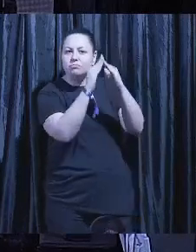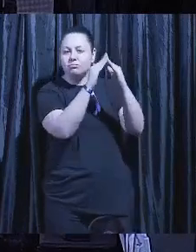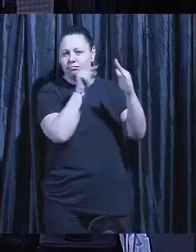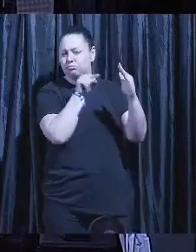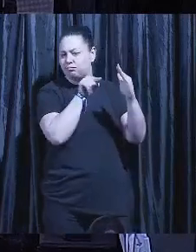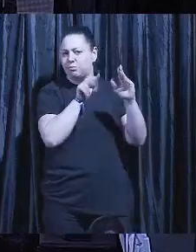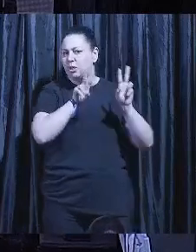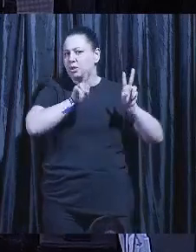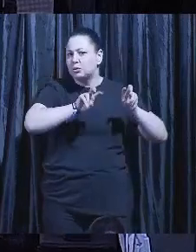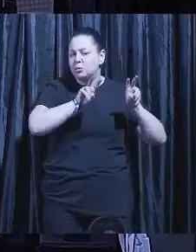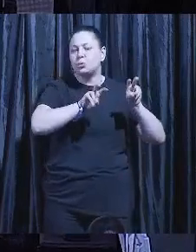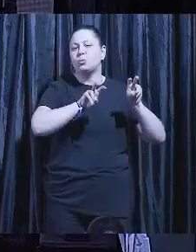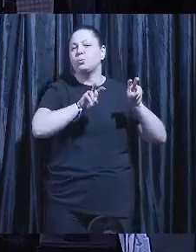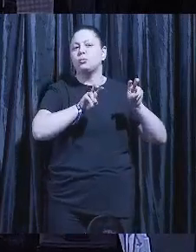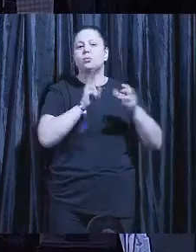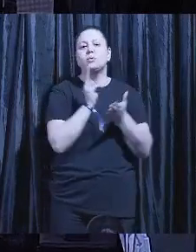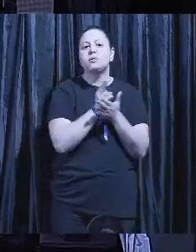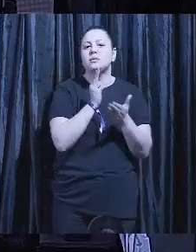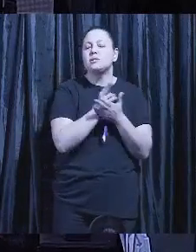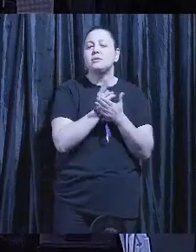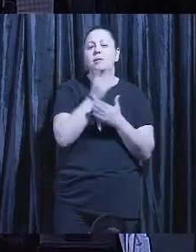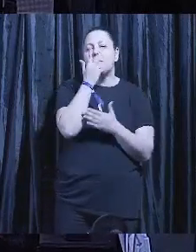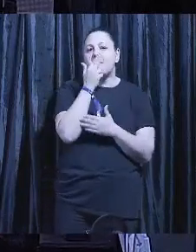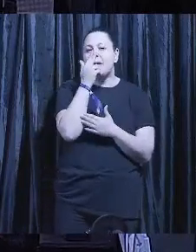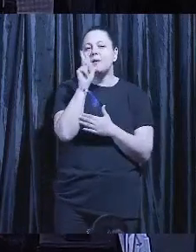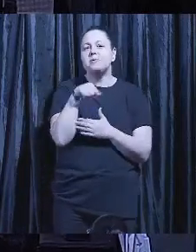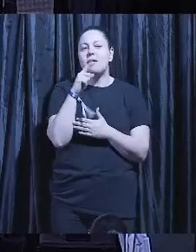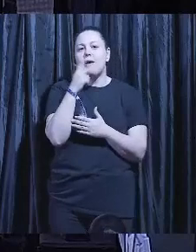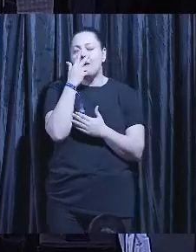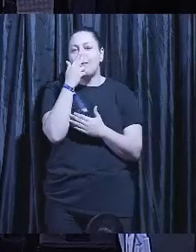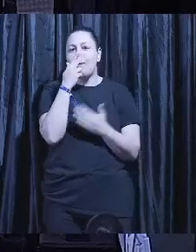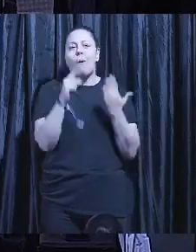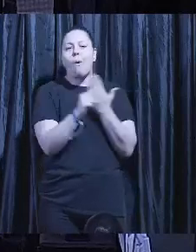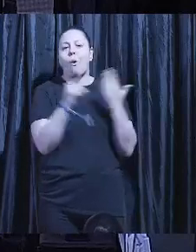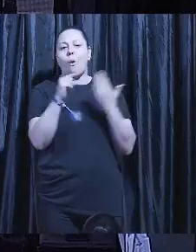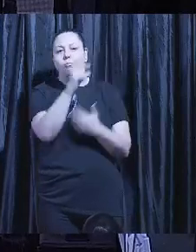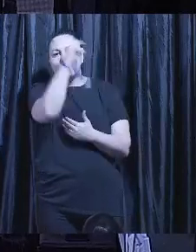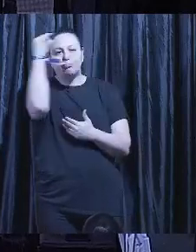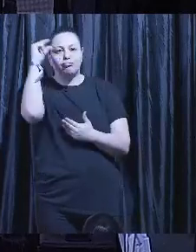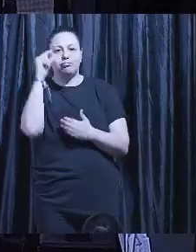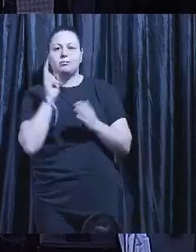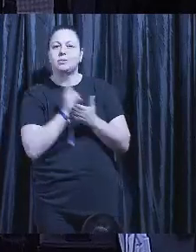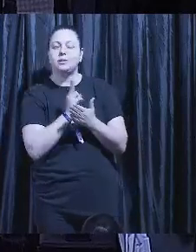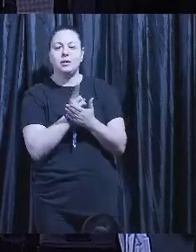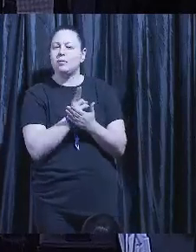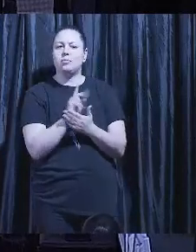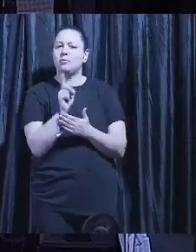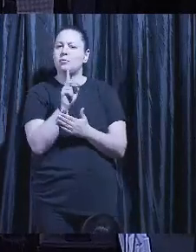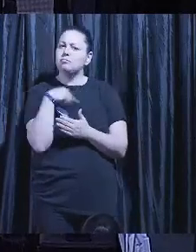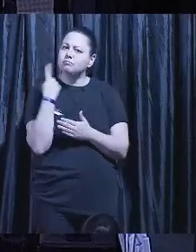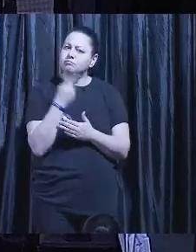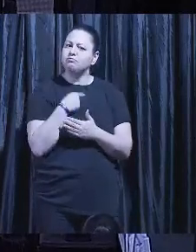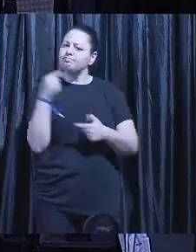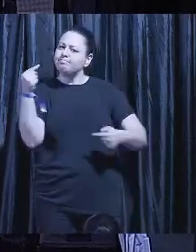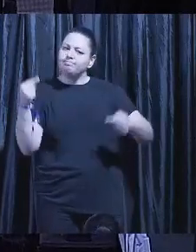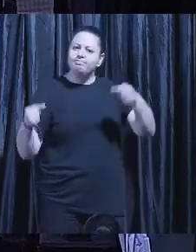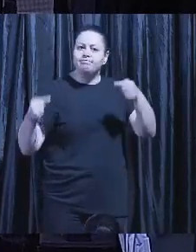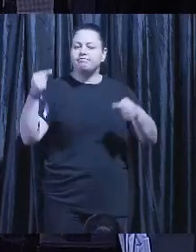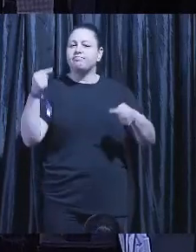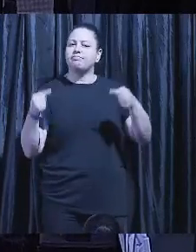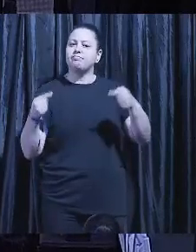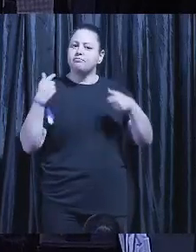narrativas de favela elas são extremamente estereotipadas. Então, o que a gente está fazendo é disputando essa narrativa para a ampliação